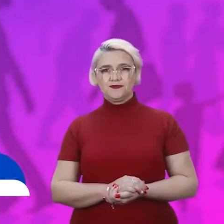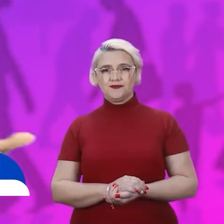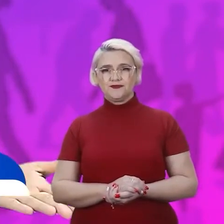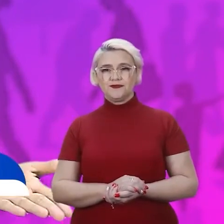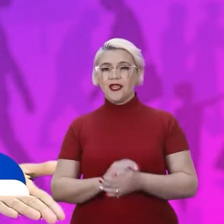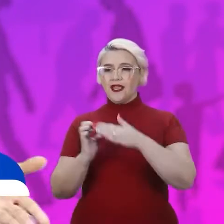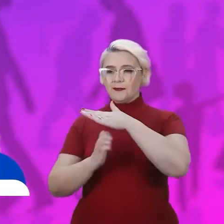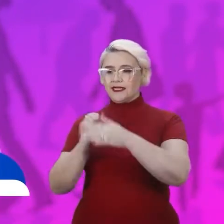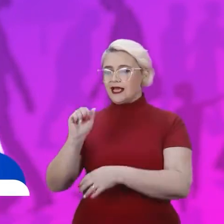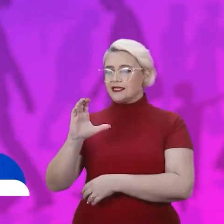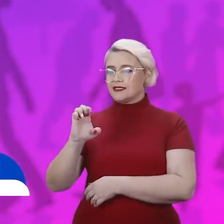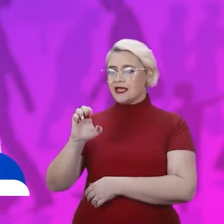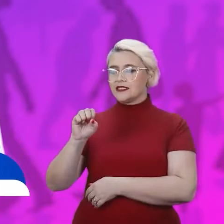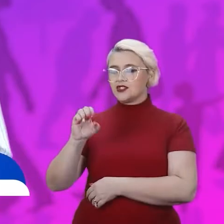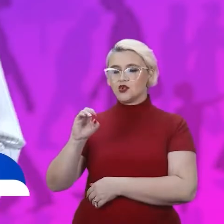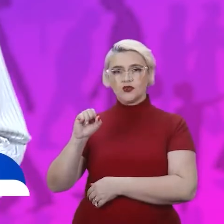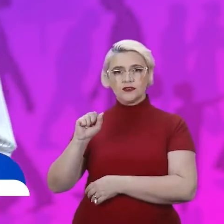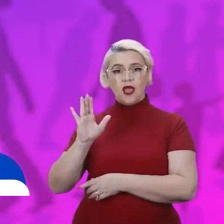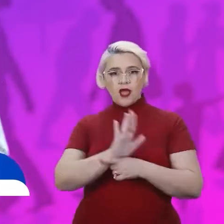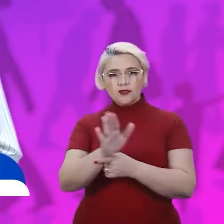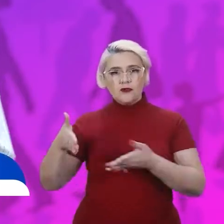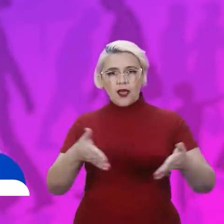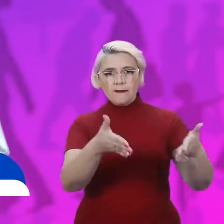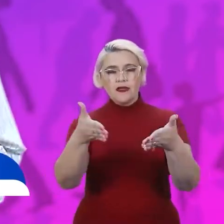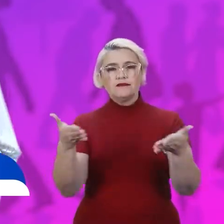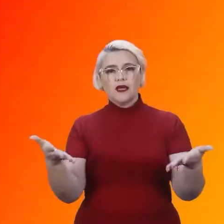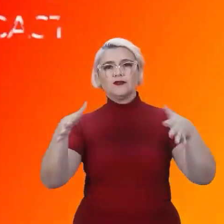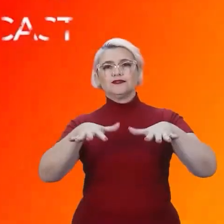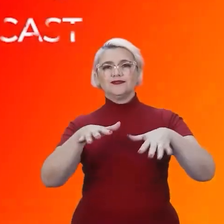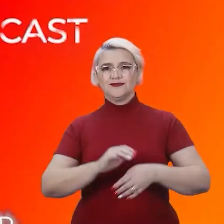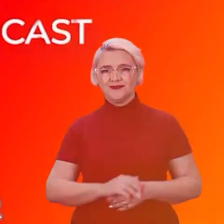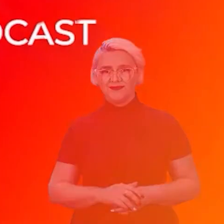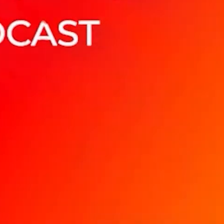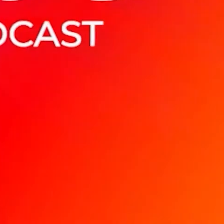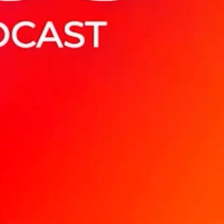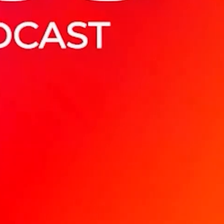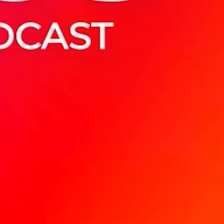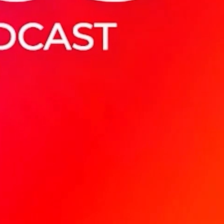acessos.net.br. Acessos, construindo caminhos para a inclusão.